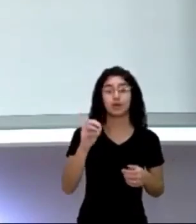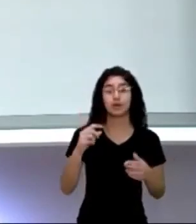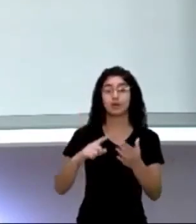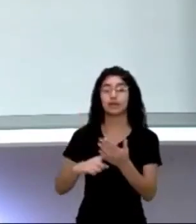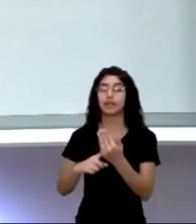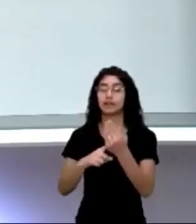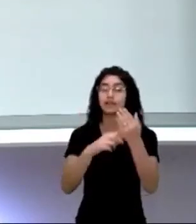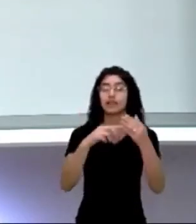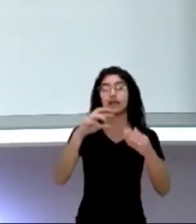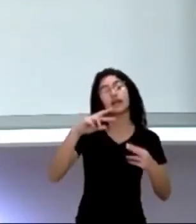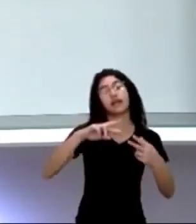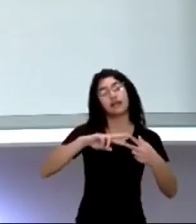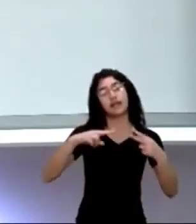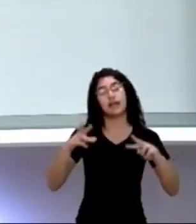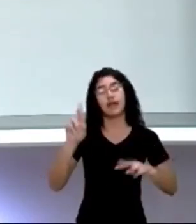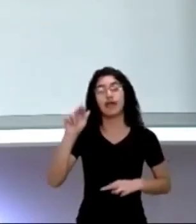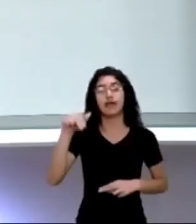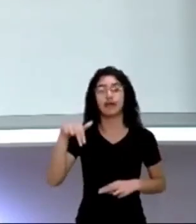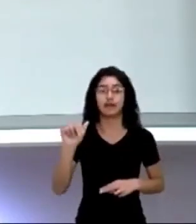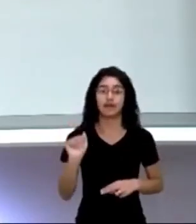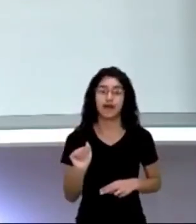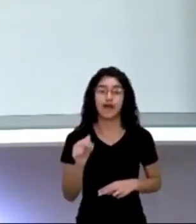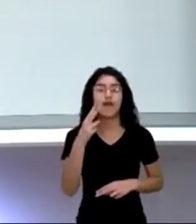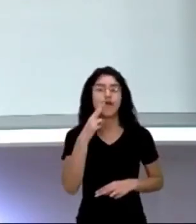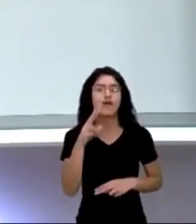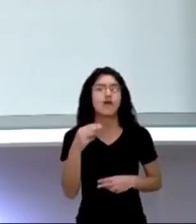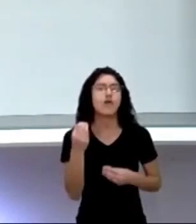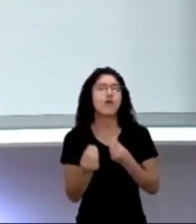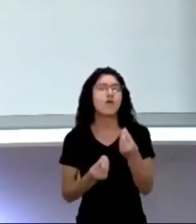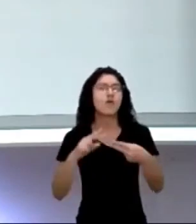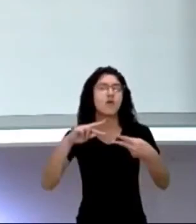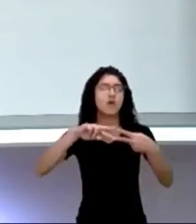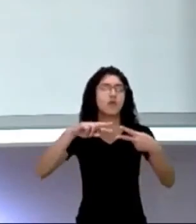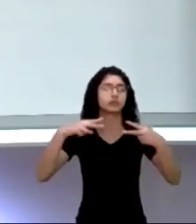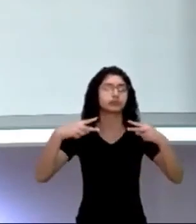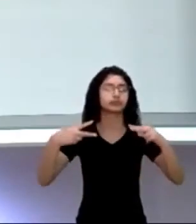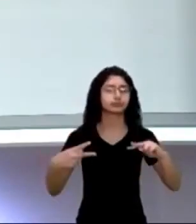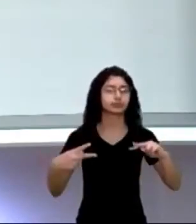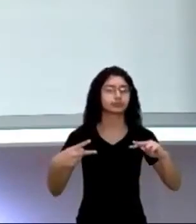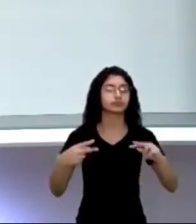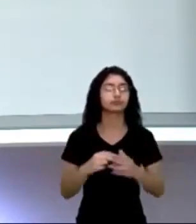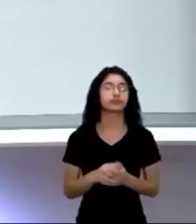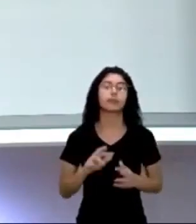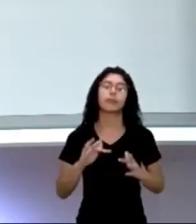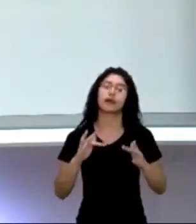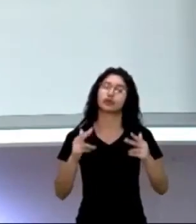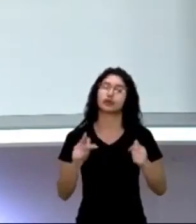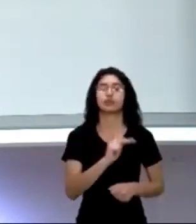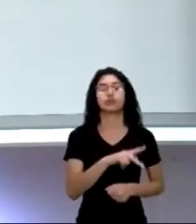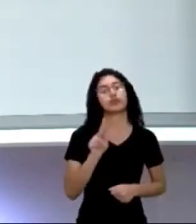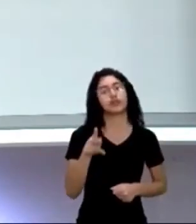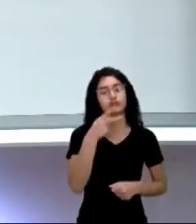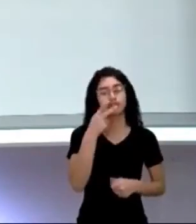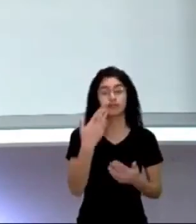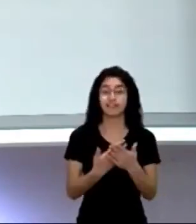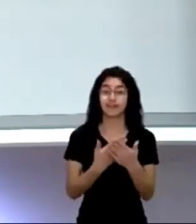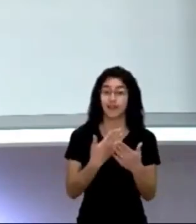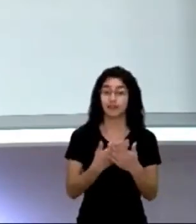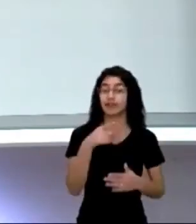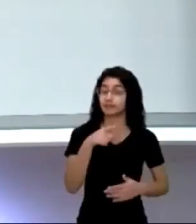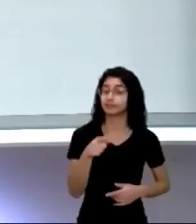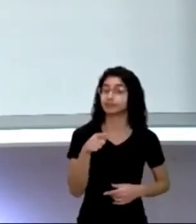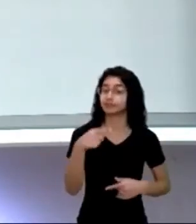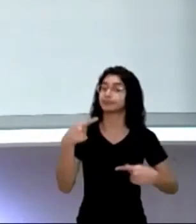é RNA. Veja como é feito um teste de DNA. Tudo isso o professor vai falar para você lá. E aí você tem bagagem